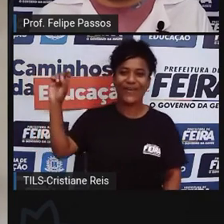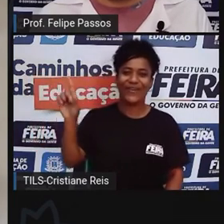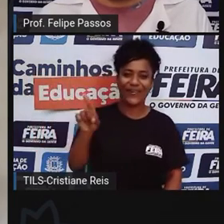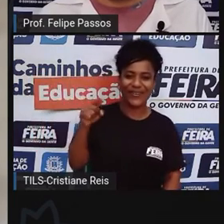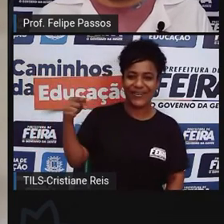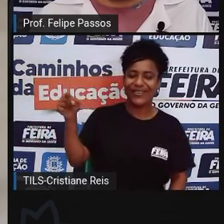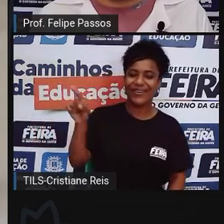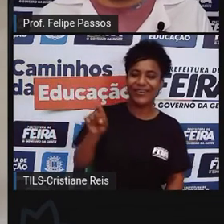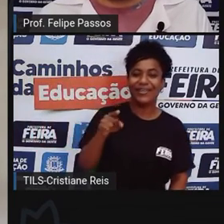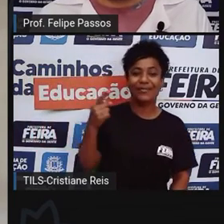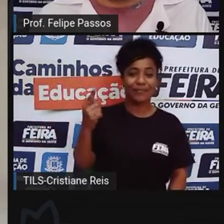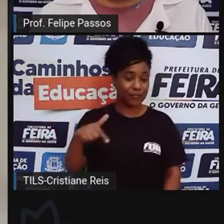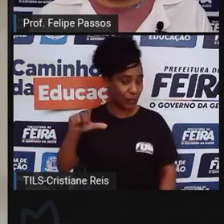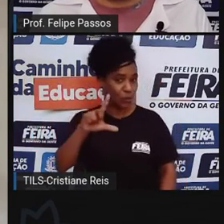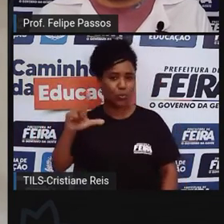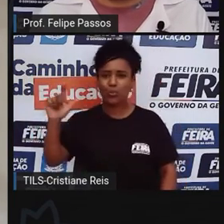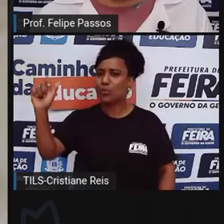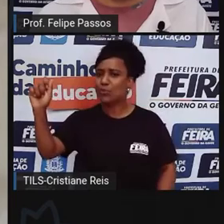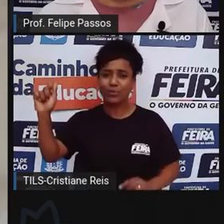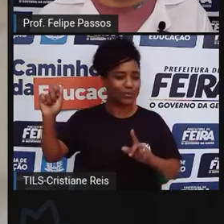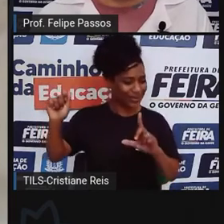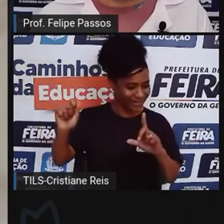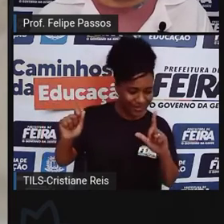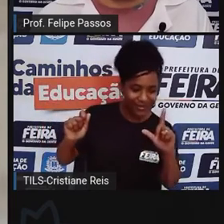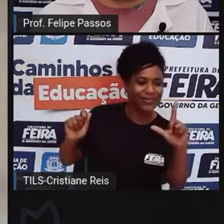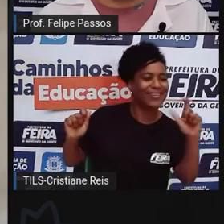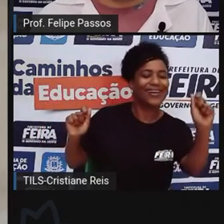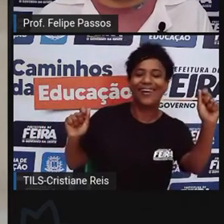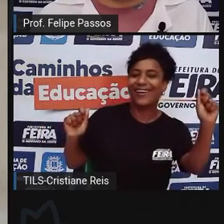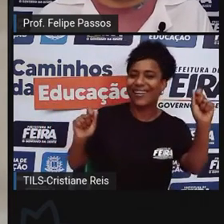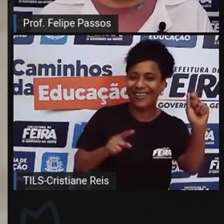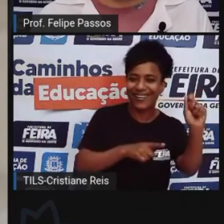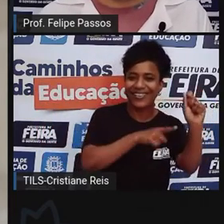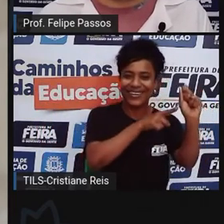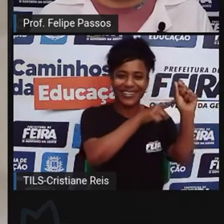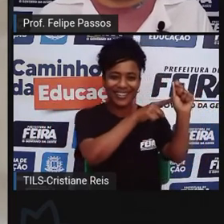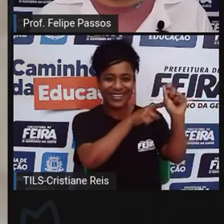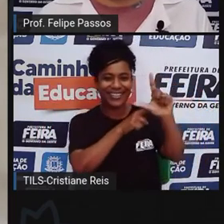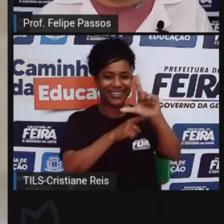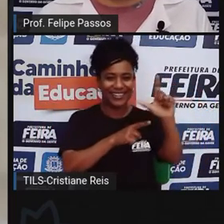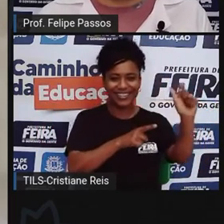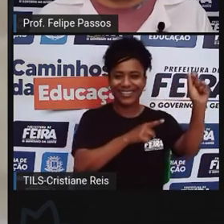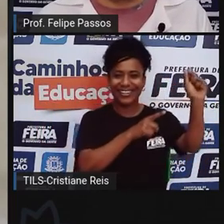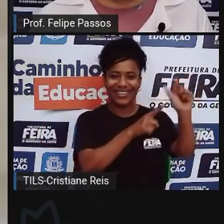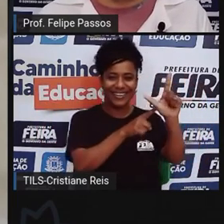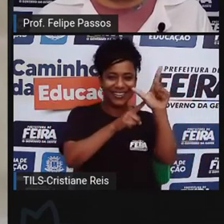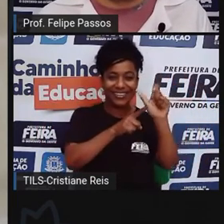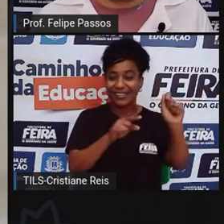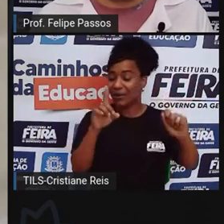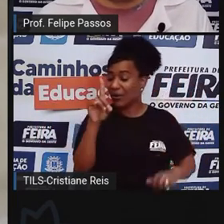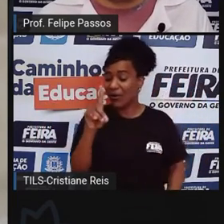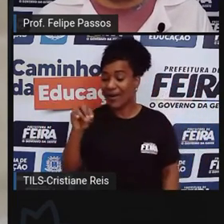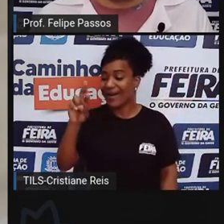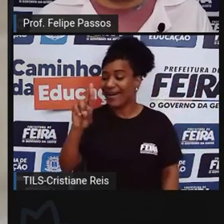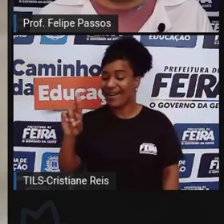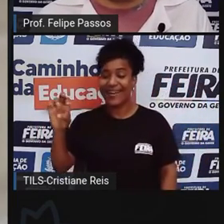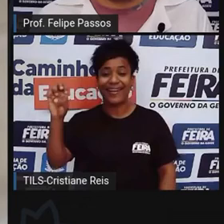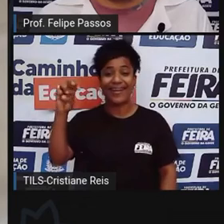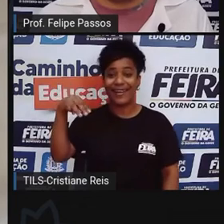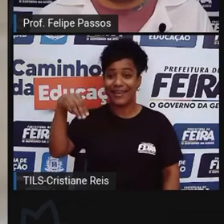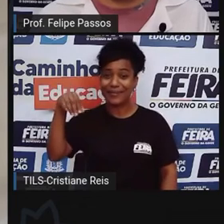sol. Cadê o lá? Olha eu aqui, cadê o lá? Olha eu aqui, dó,